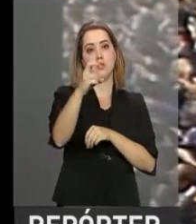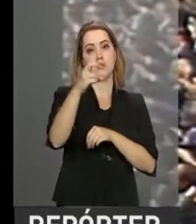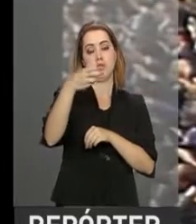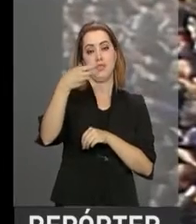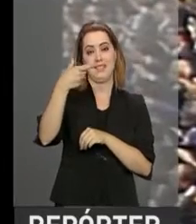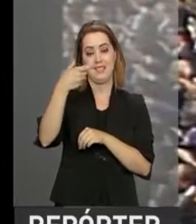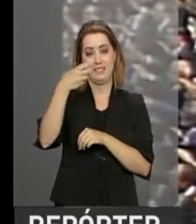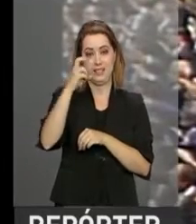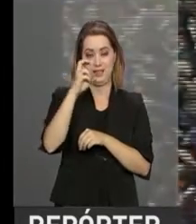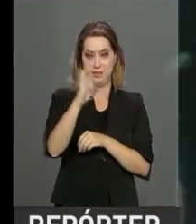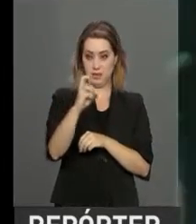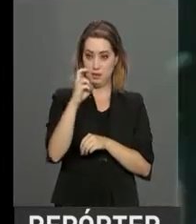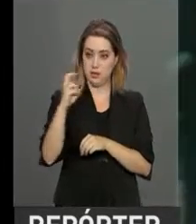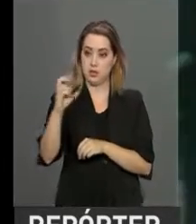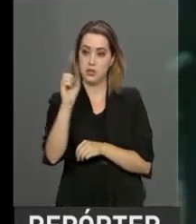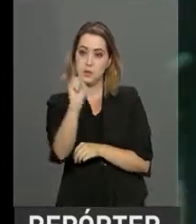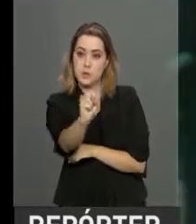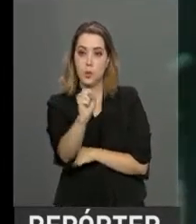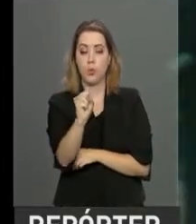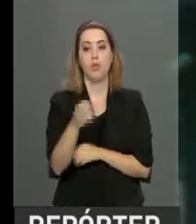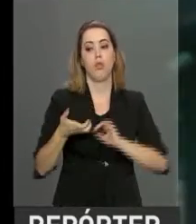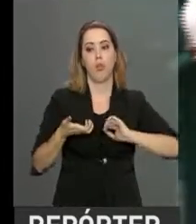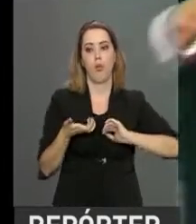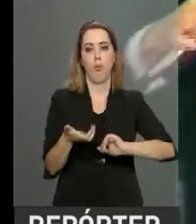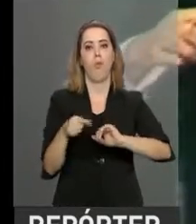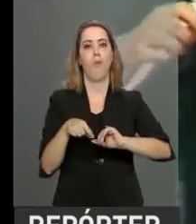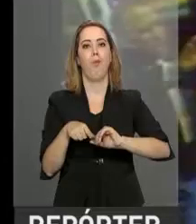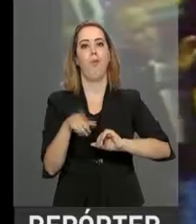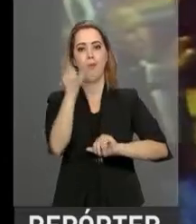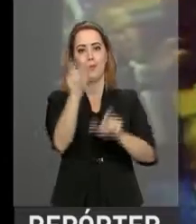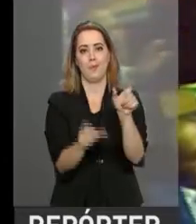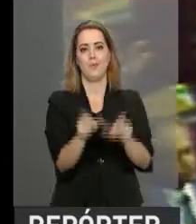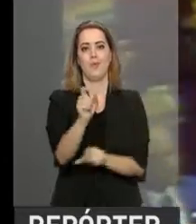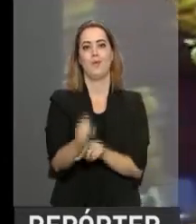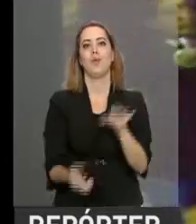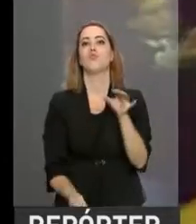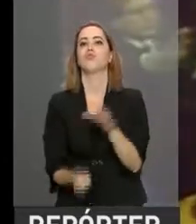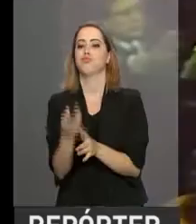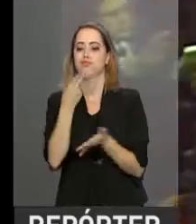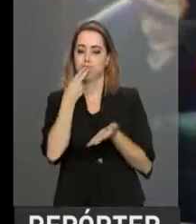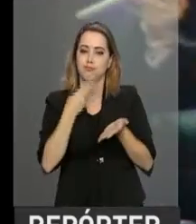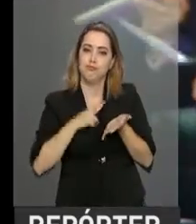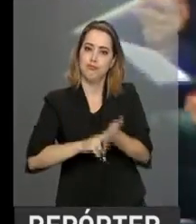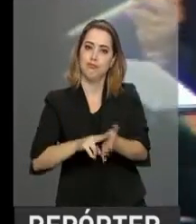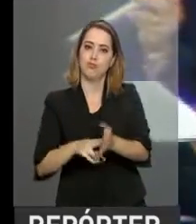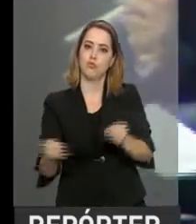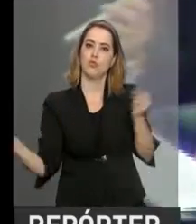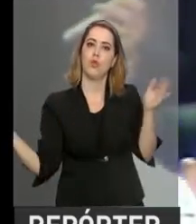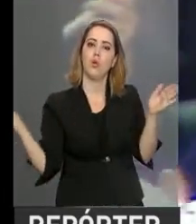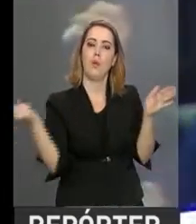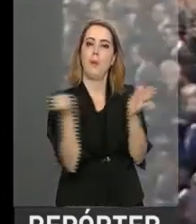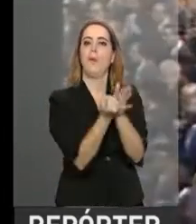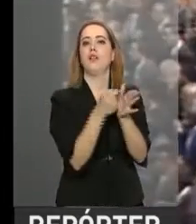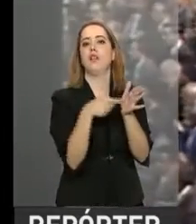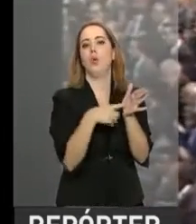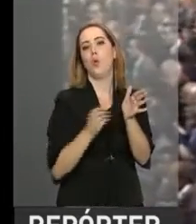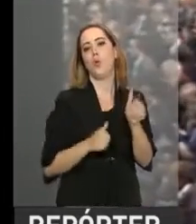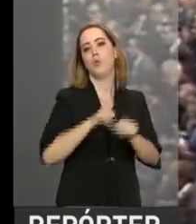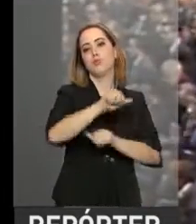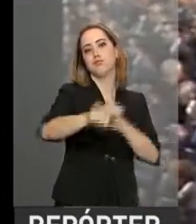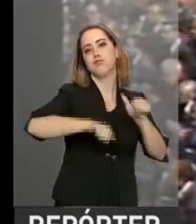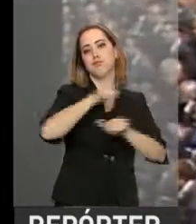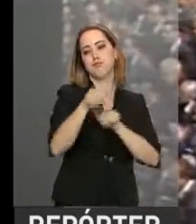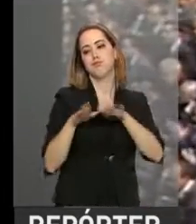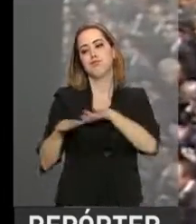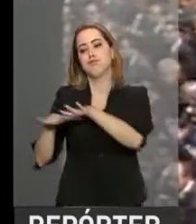558 parlamentares. O texto da nova carta marcou o processo de redemocratização do país após período